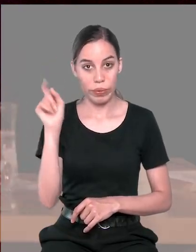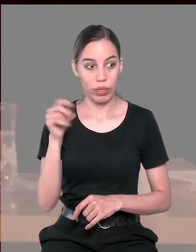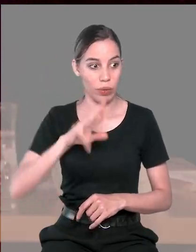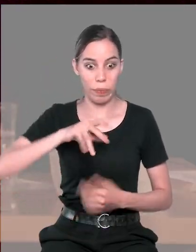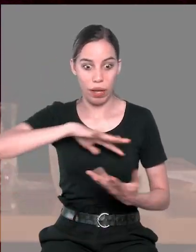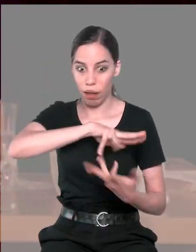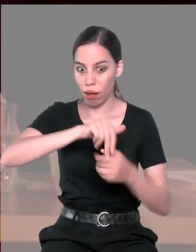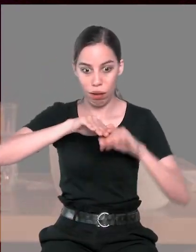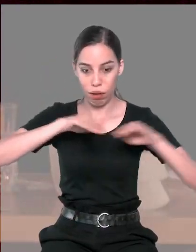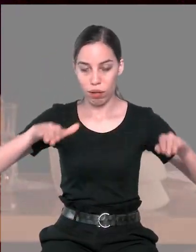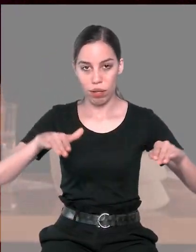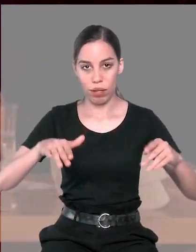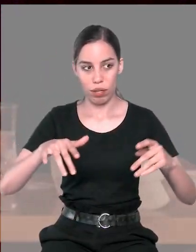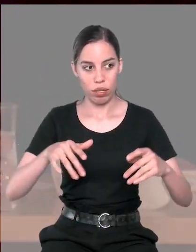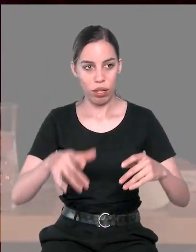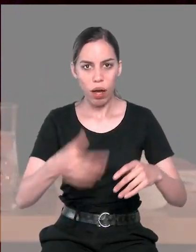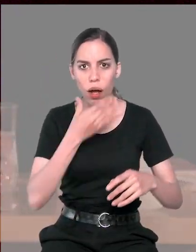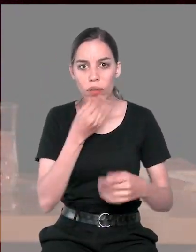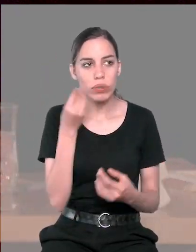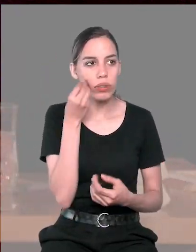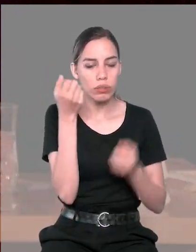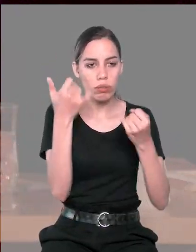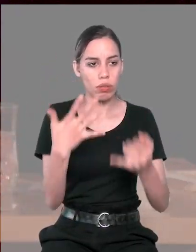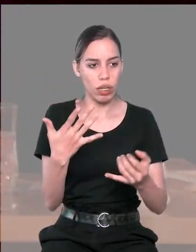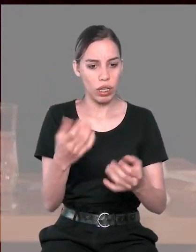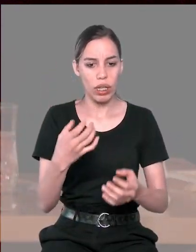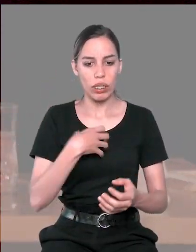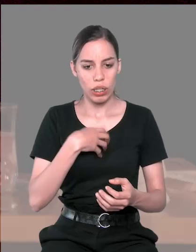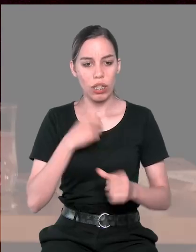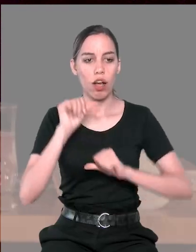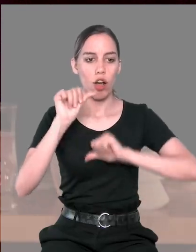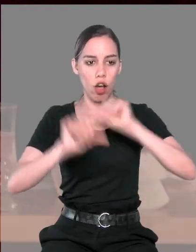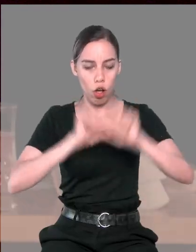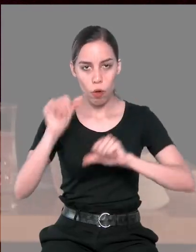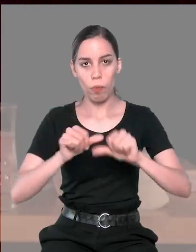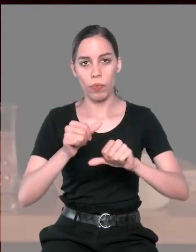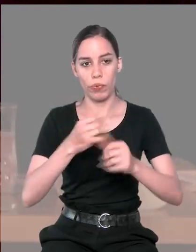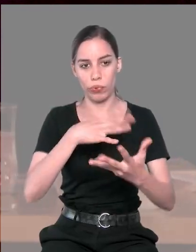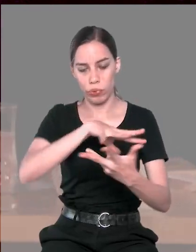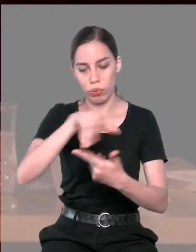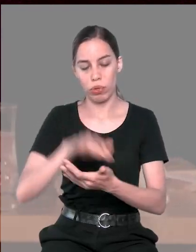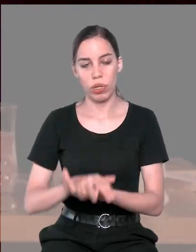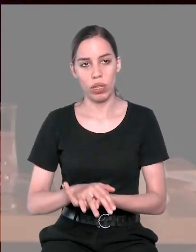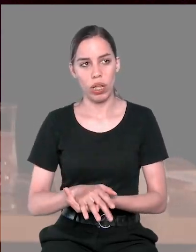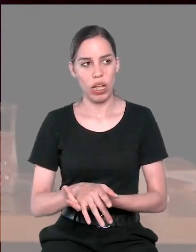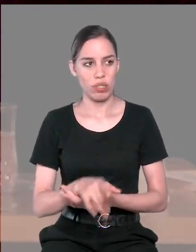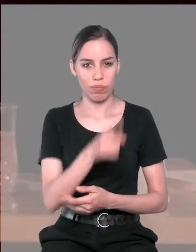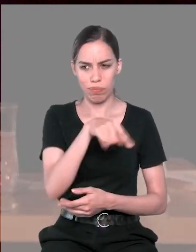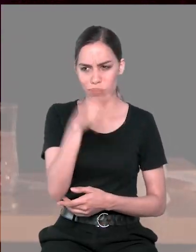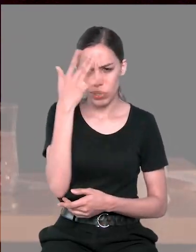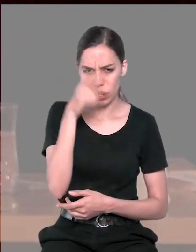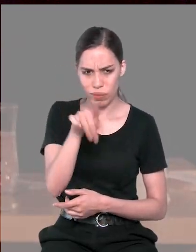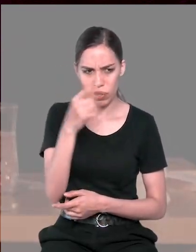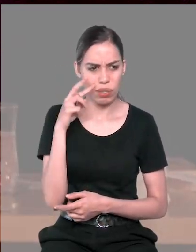ideia dele é pensar, mas como é que a ciência muda a maneira como eu vejo o mundo? E a maior resposta para os terraplanistas que eu vi, eu não sei se vocês viram isso, mas